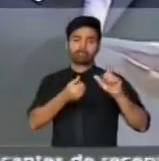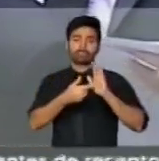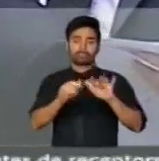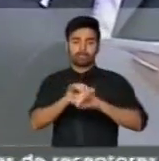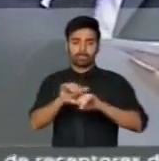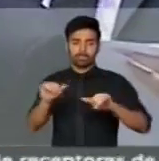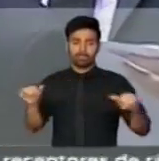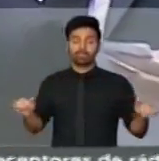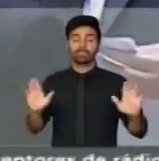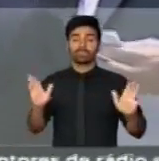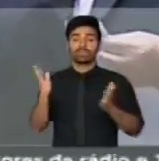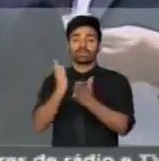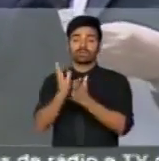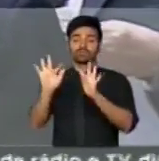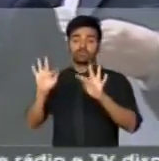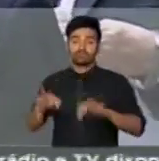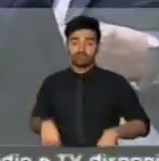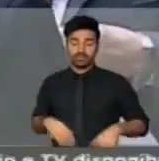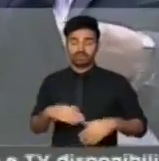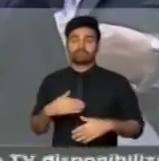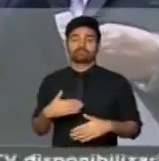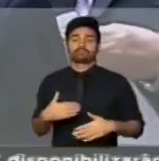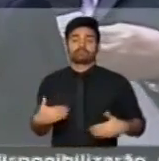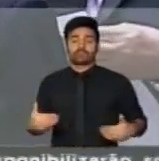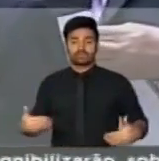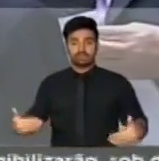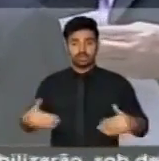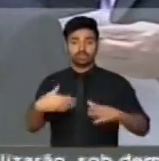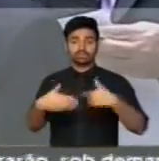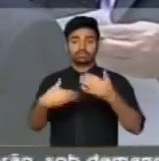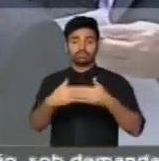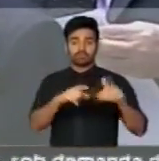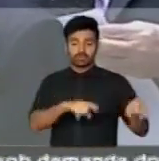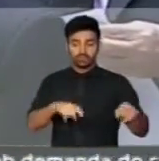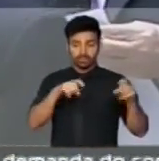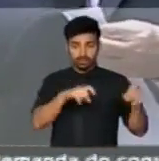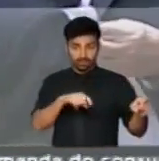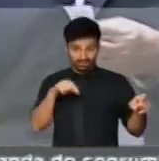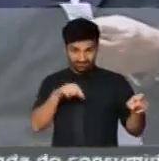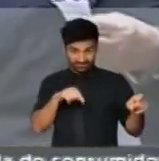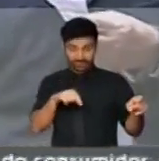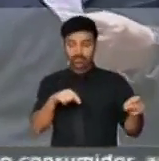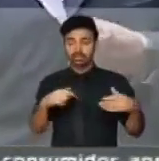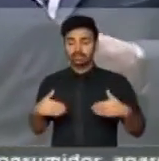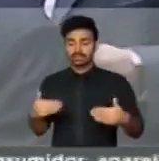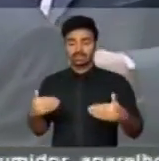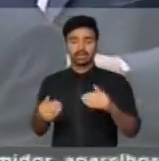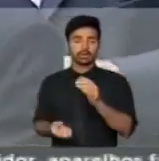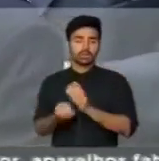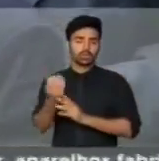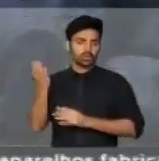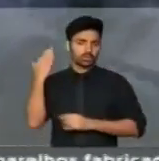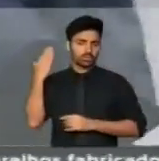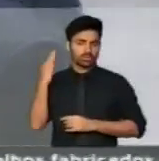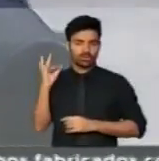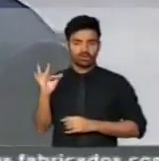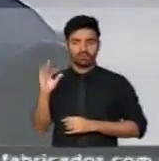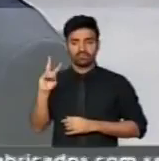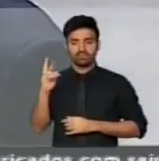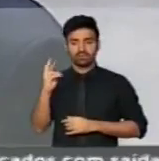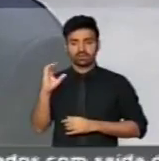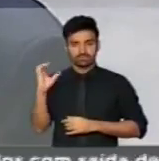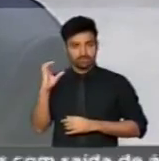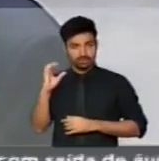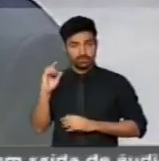Ministério do Desenvolvimento Agrário. Ministério que foi criado no governo Fernando Henrique Cardoso, o primeiro-ministro foi